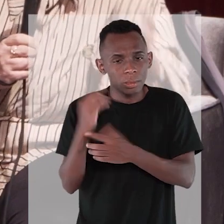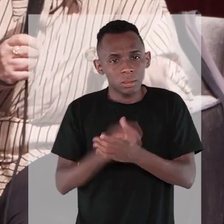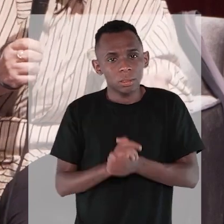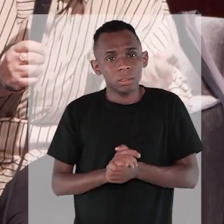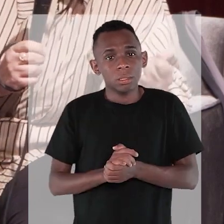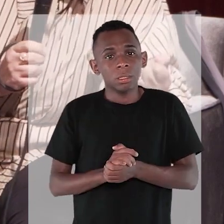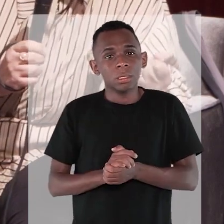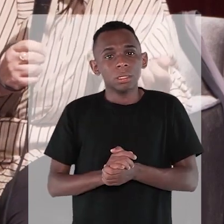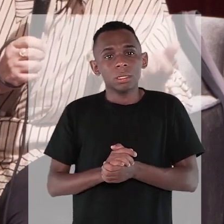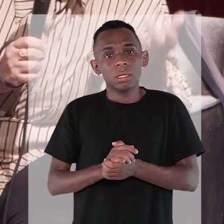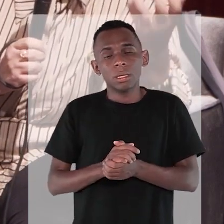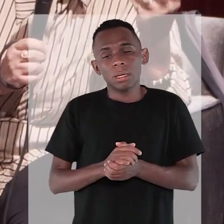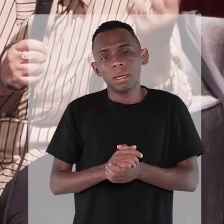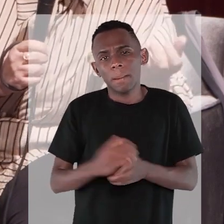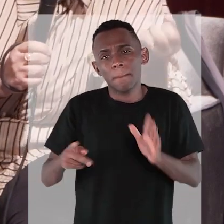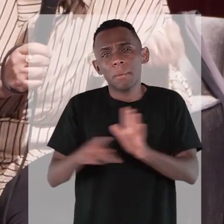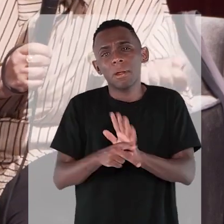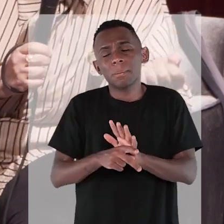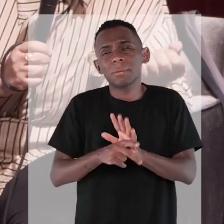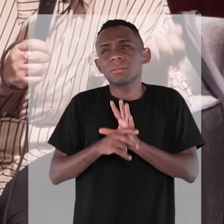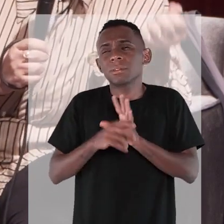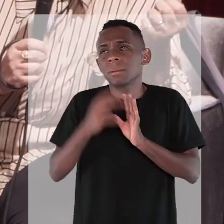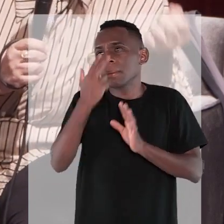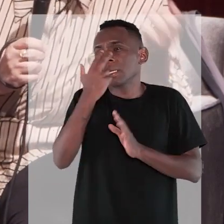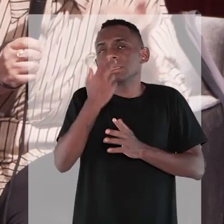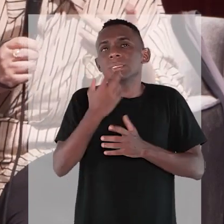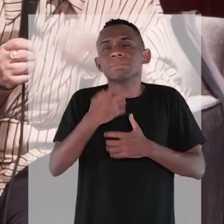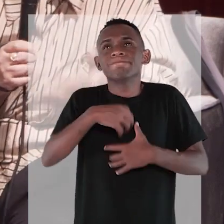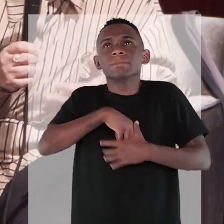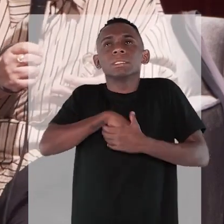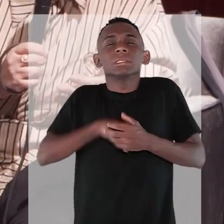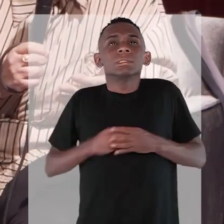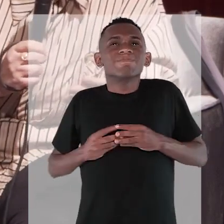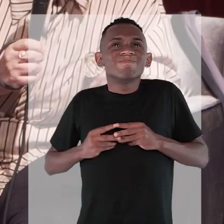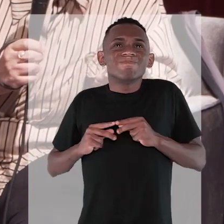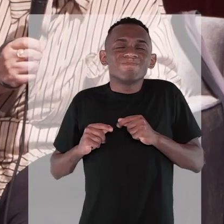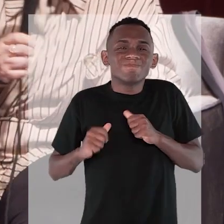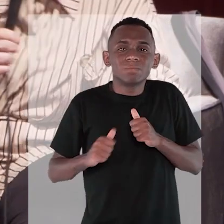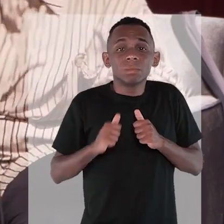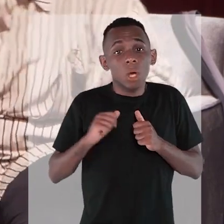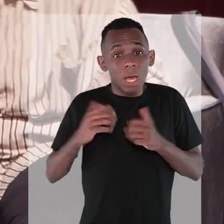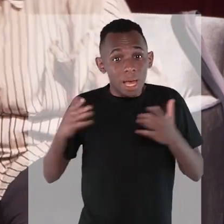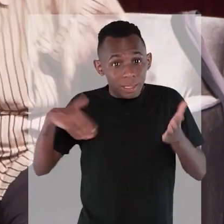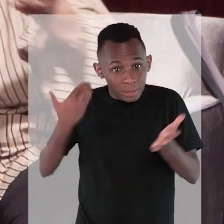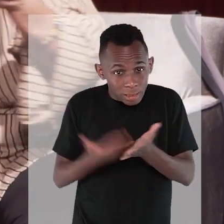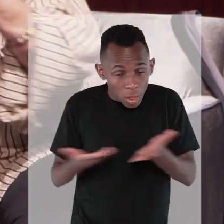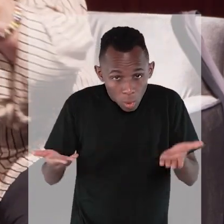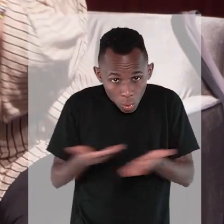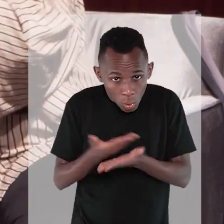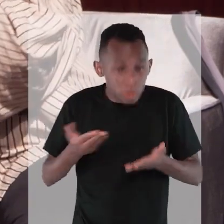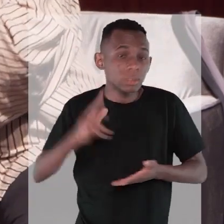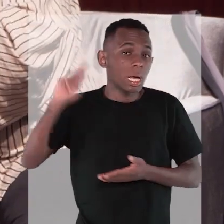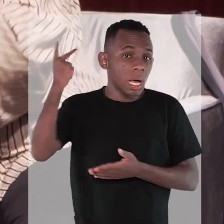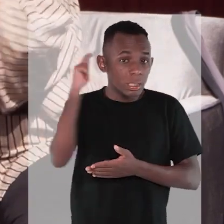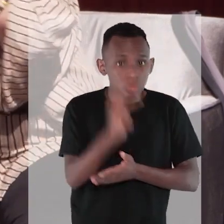de dentro, né? Até hoje, a história da democracia no Brasil, ela sempre